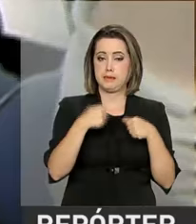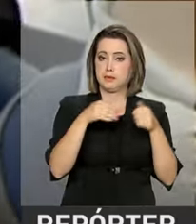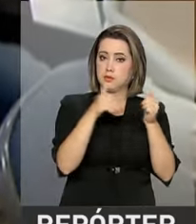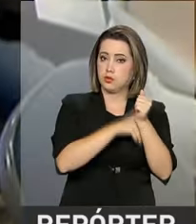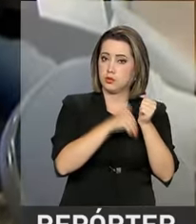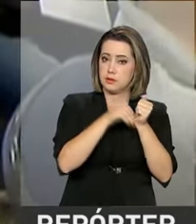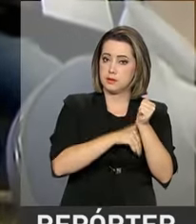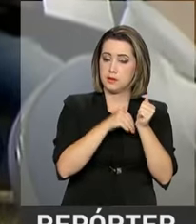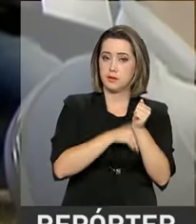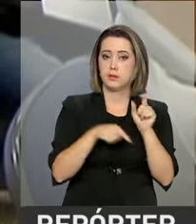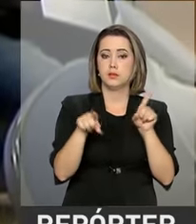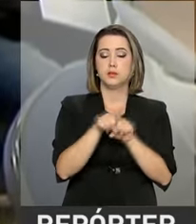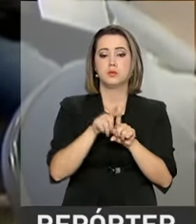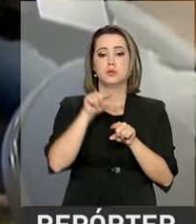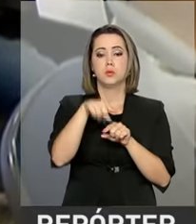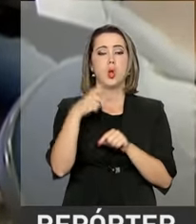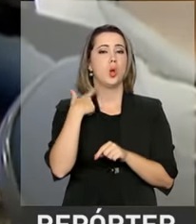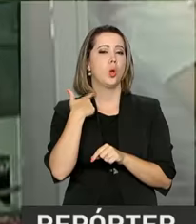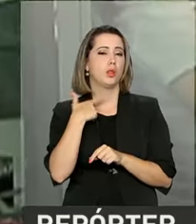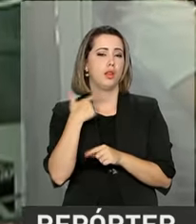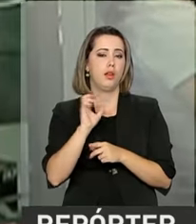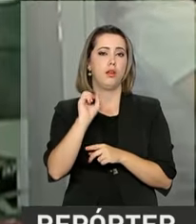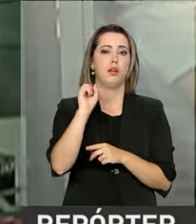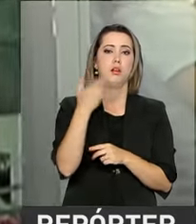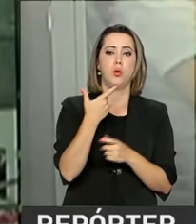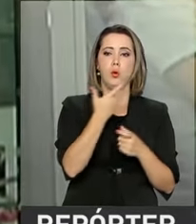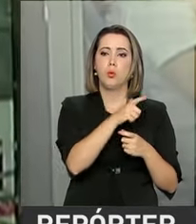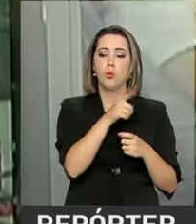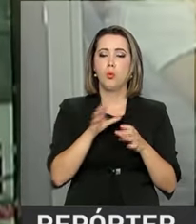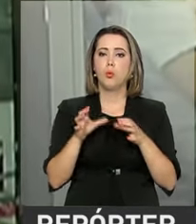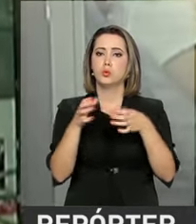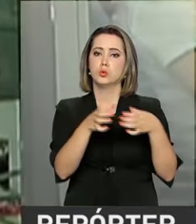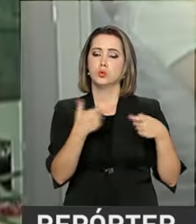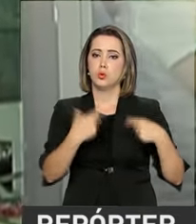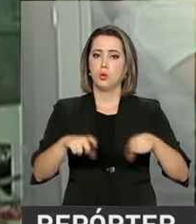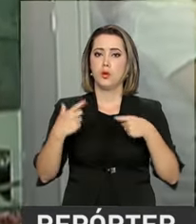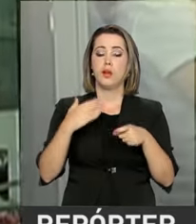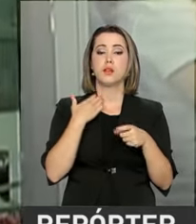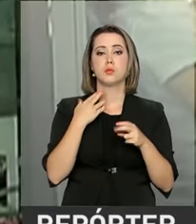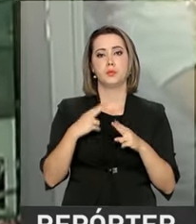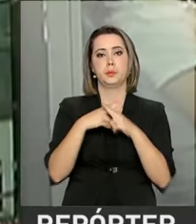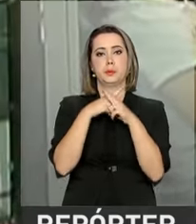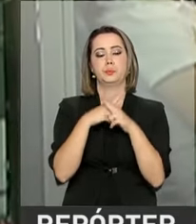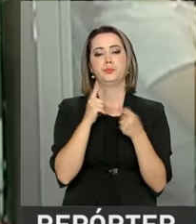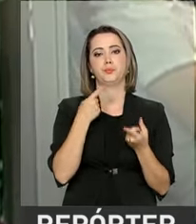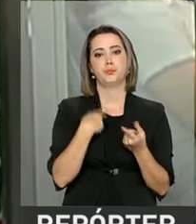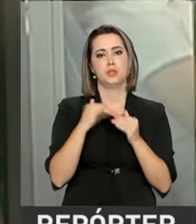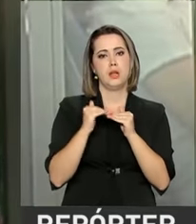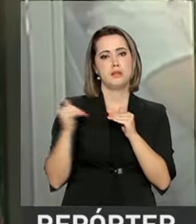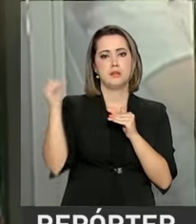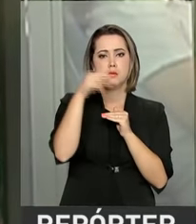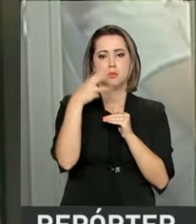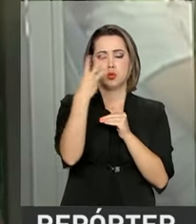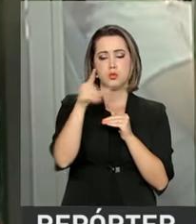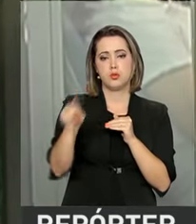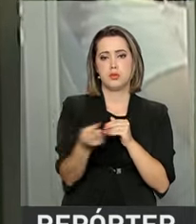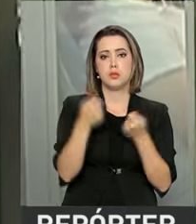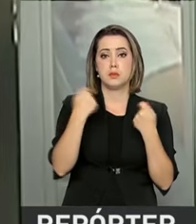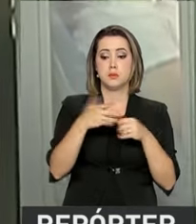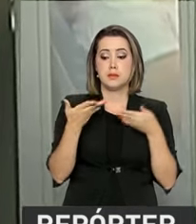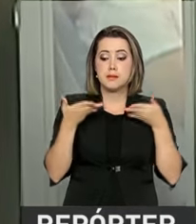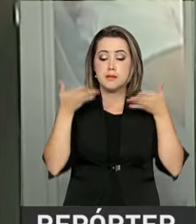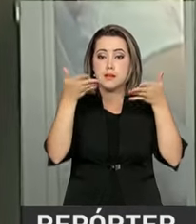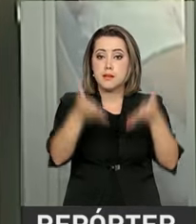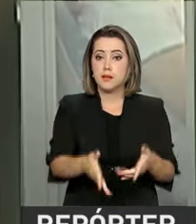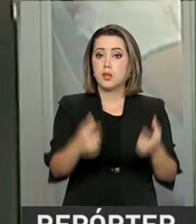no autoatendimento, lotéricas e correspondentes bancários da Caixa. Acima de R$ 3.000, os saques devem ser feitos nas agências